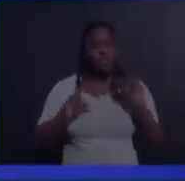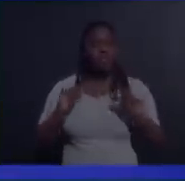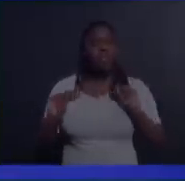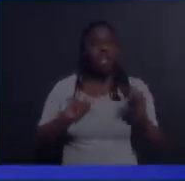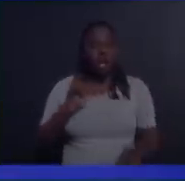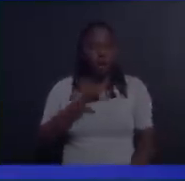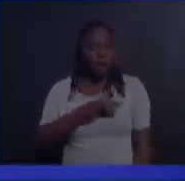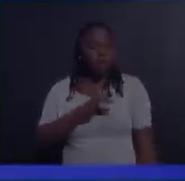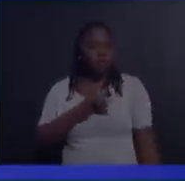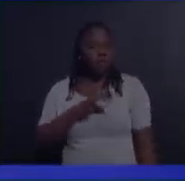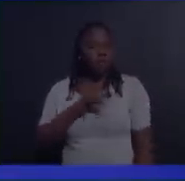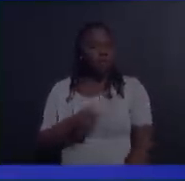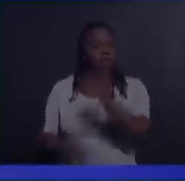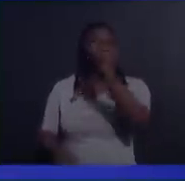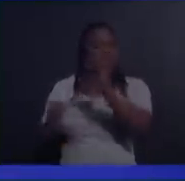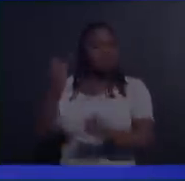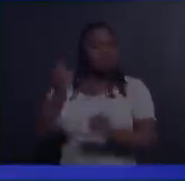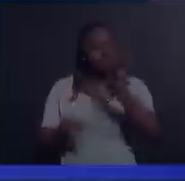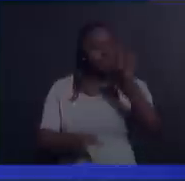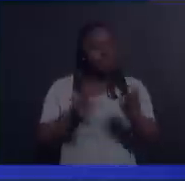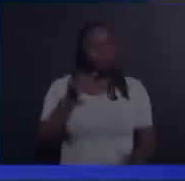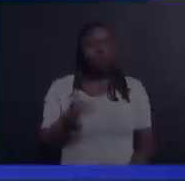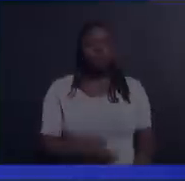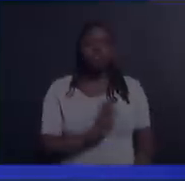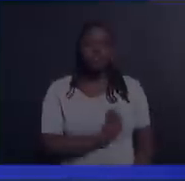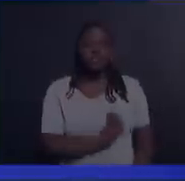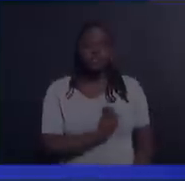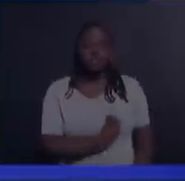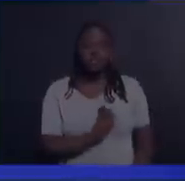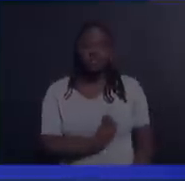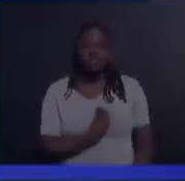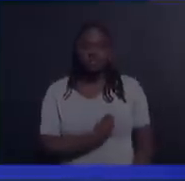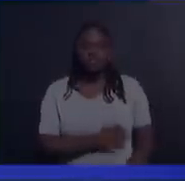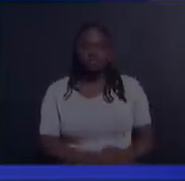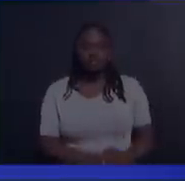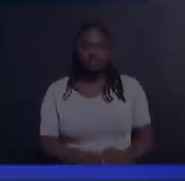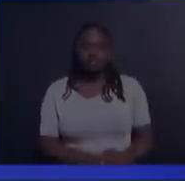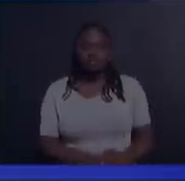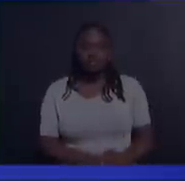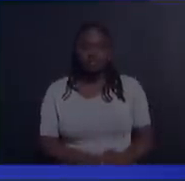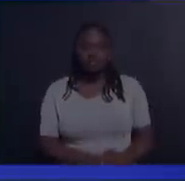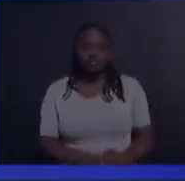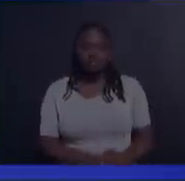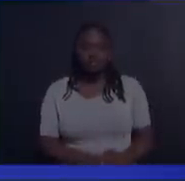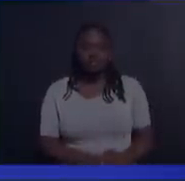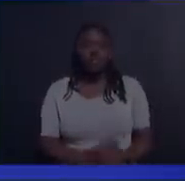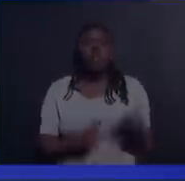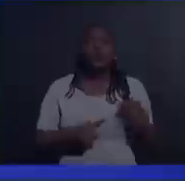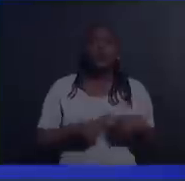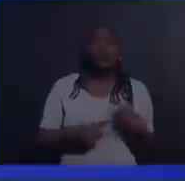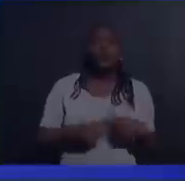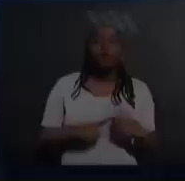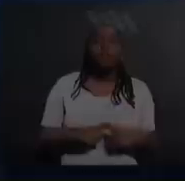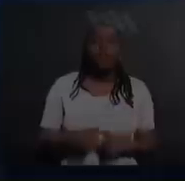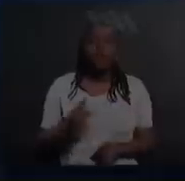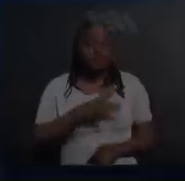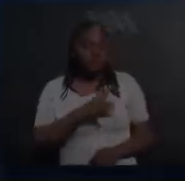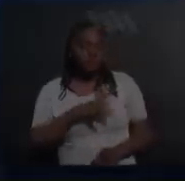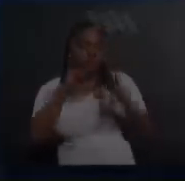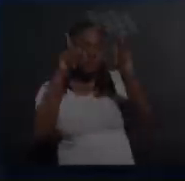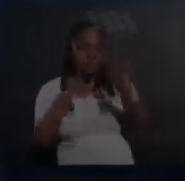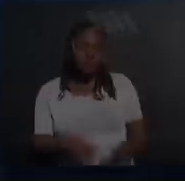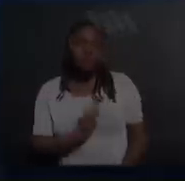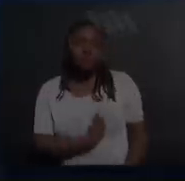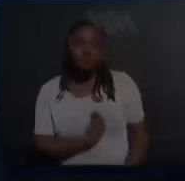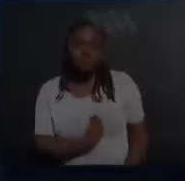medo de pessoas que estão vivas. Me perdi aqui um pouquinho, mas já me encontrei. Por que que a gente tem que ter medo de gente